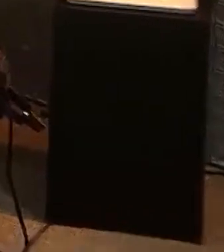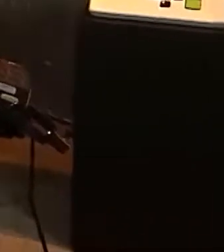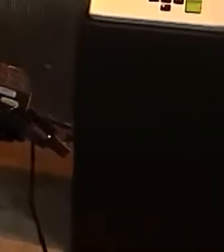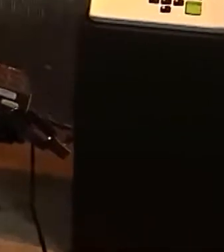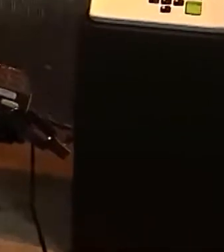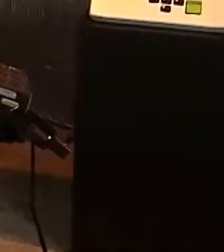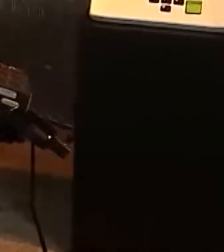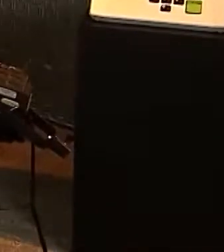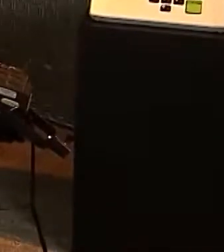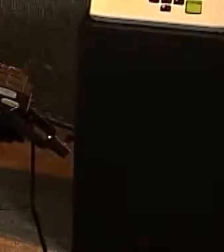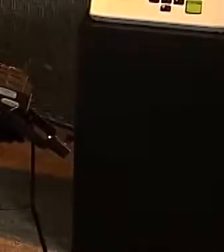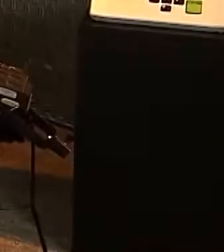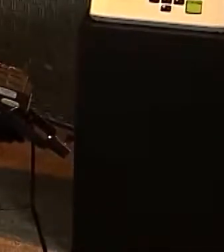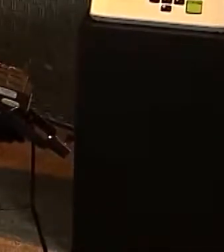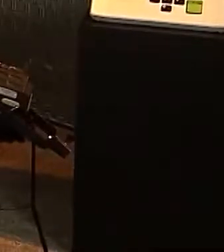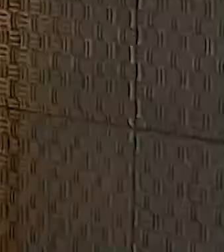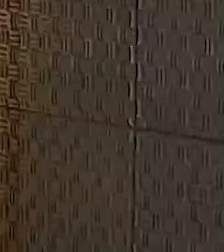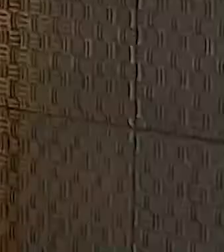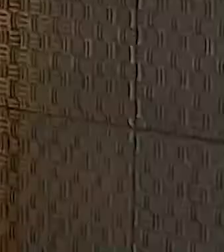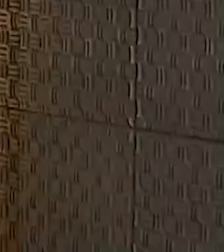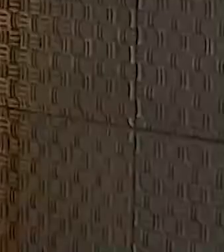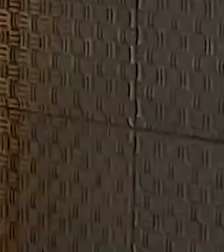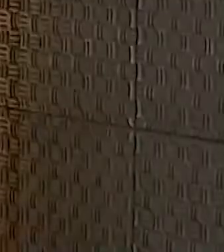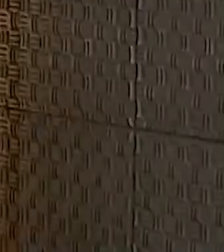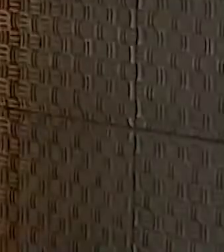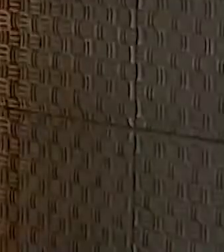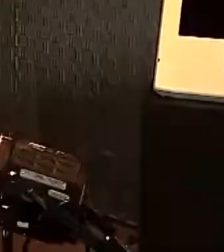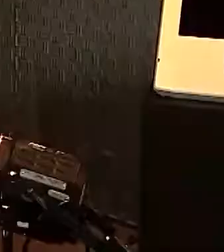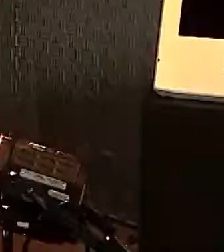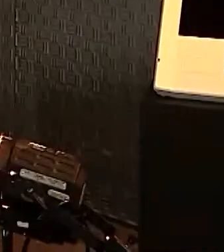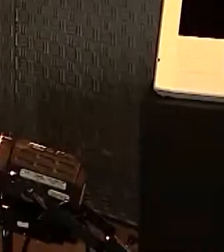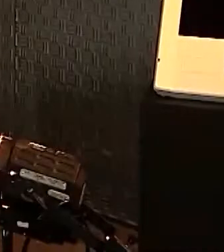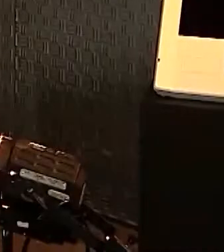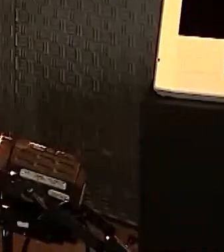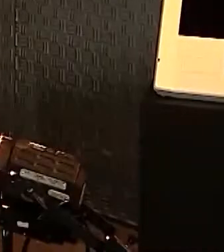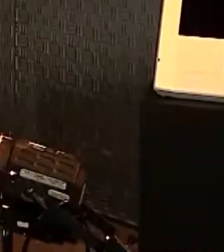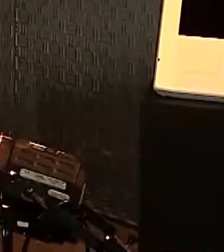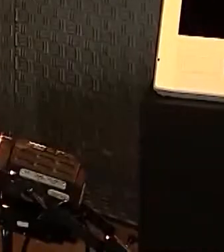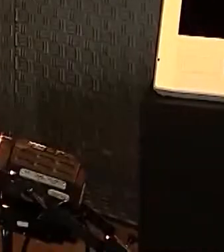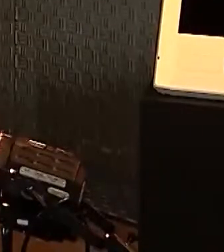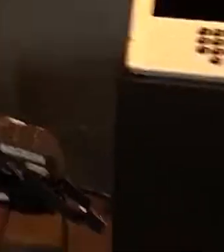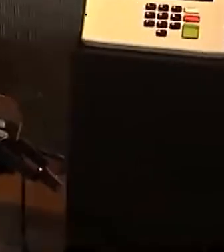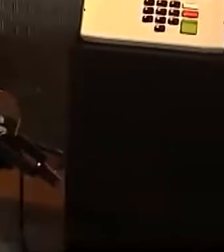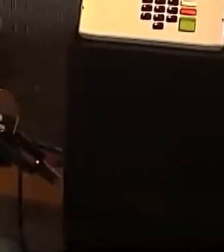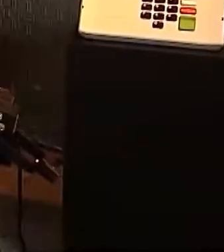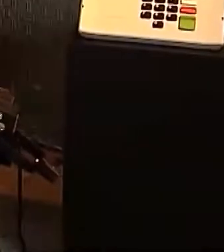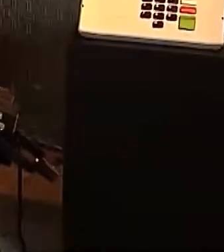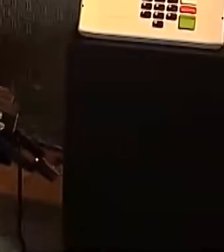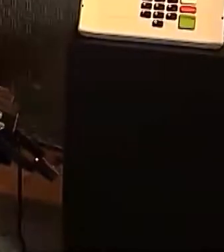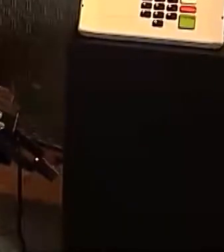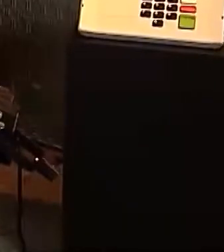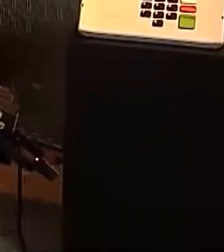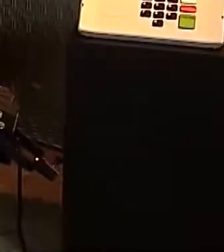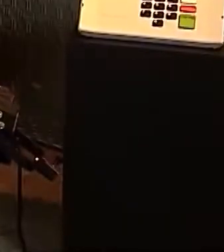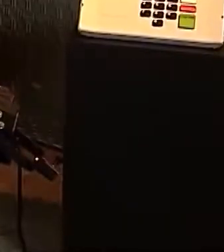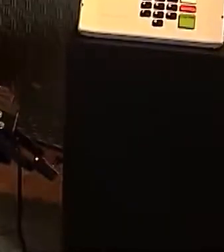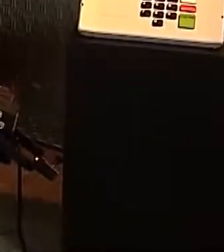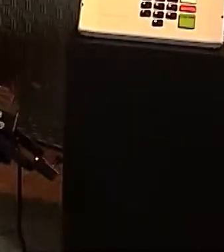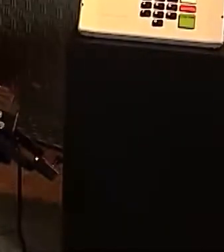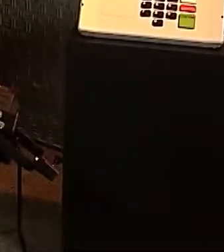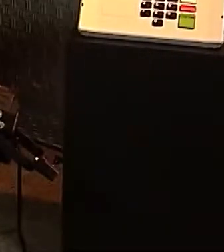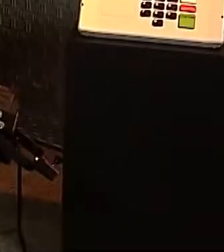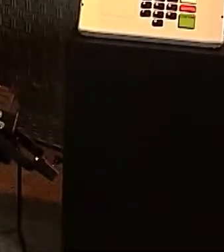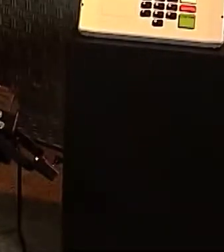conversas de lá não seriam divulgadas. Só que esse sigilo era só sobre as reuniões de trabalho. De resto, era tudo